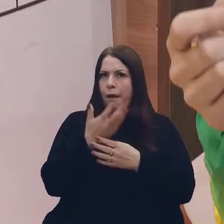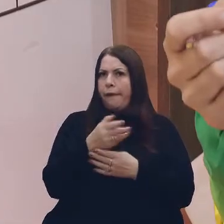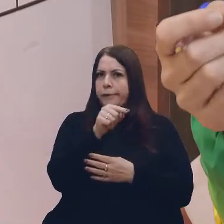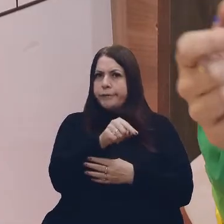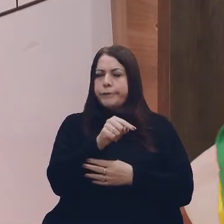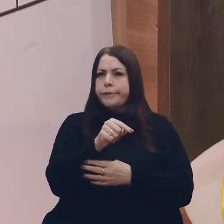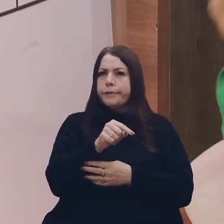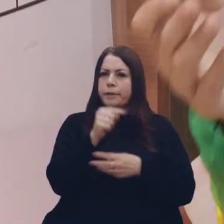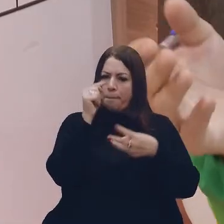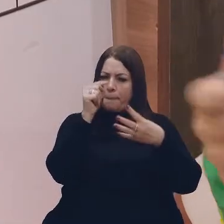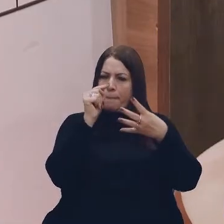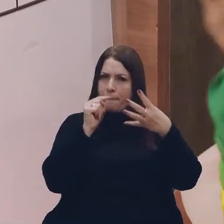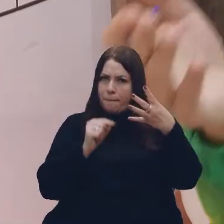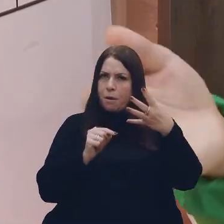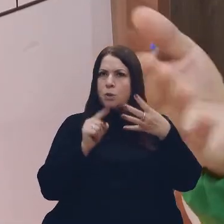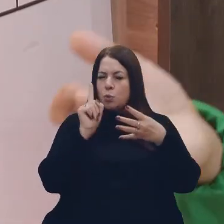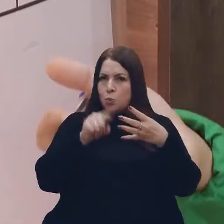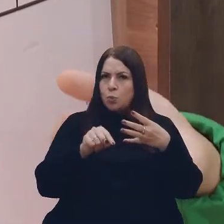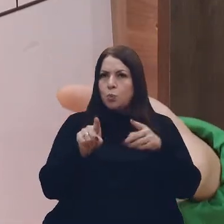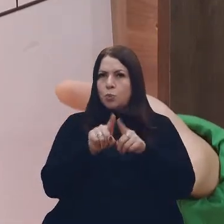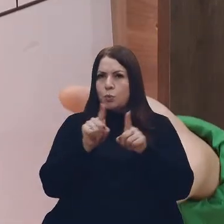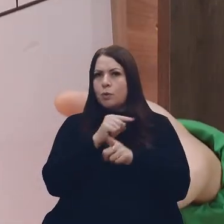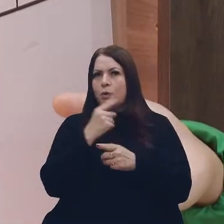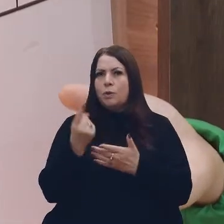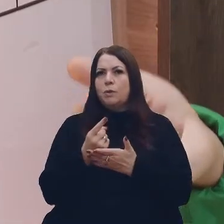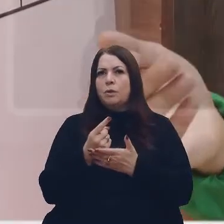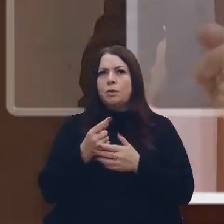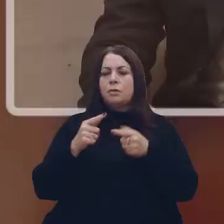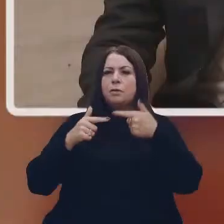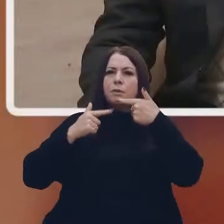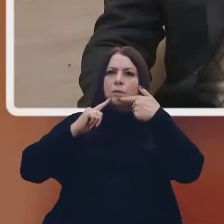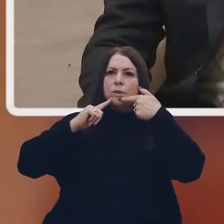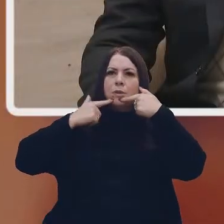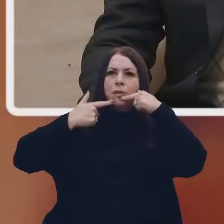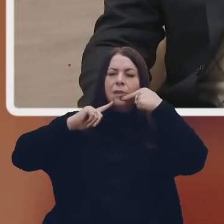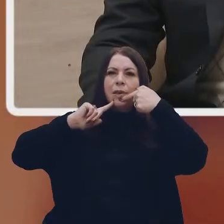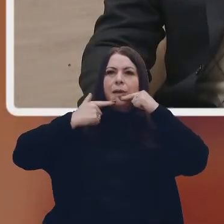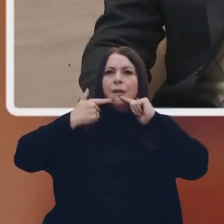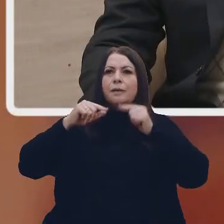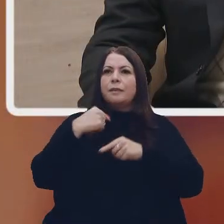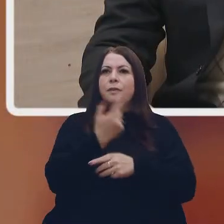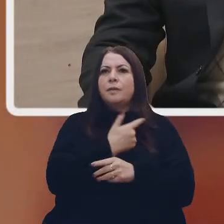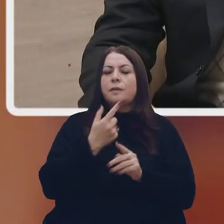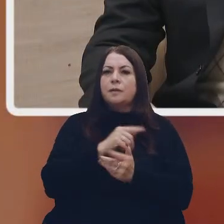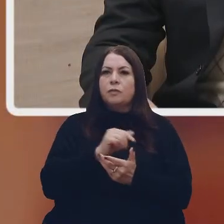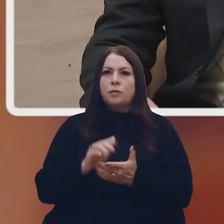tantos desses itens, tu provavelmente seja bipolar. E a gente sabe